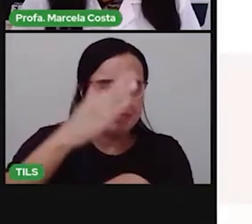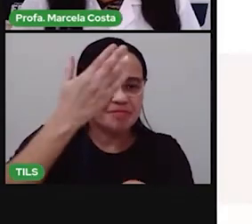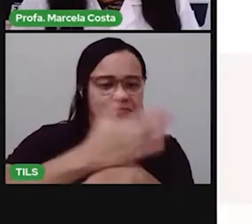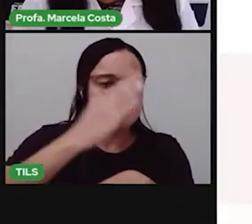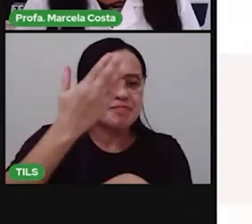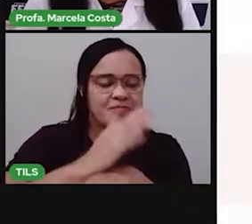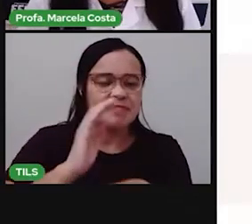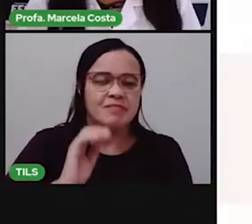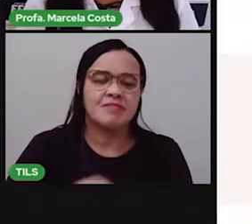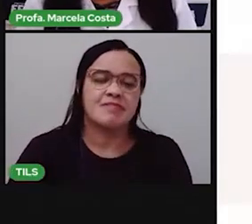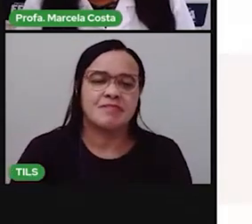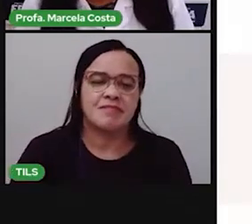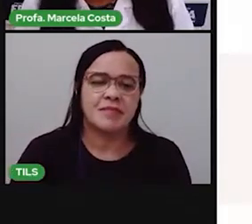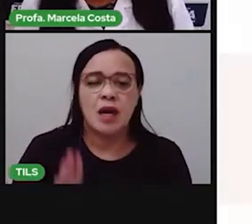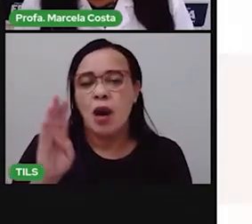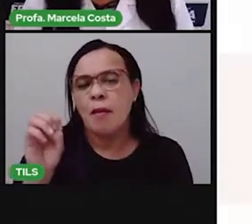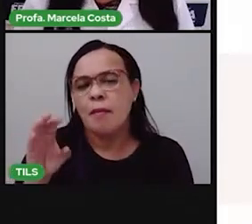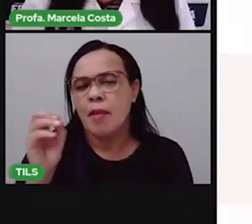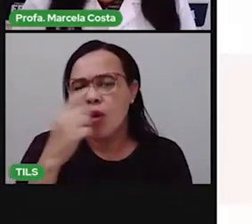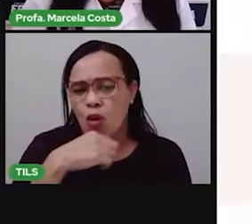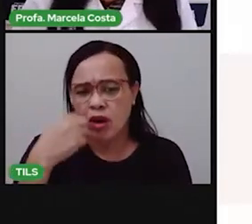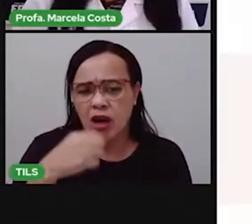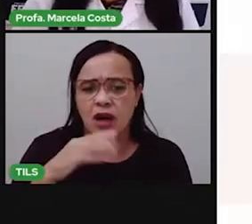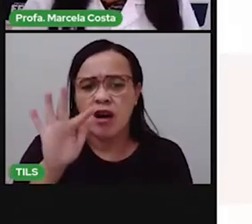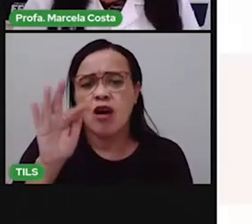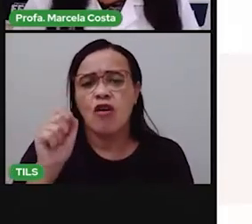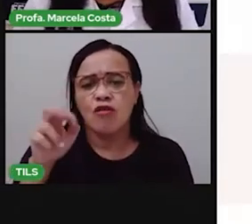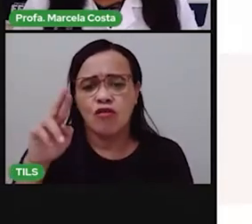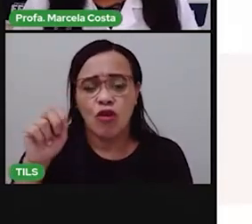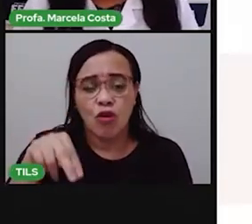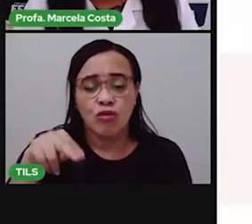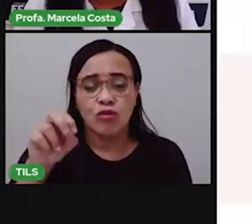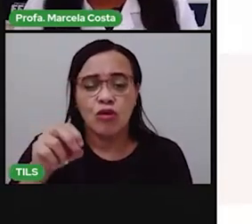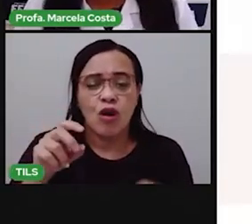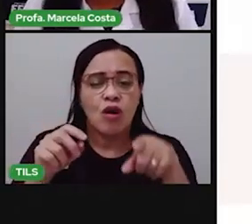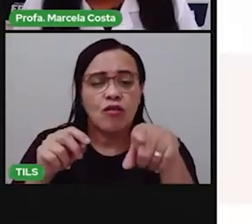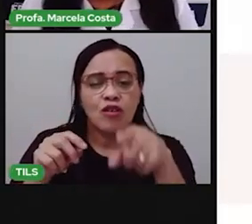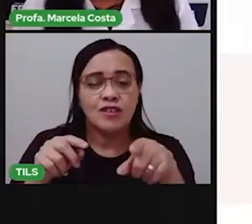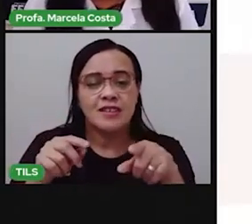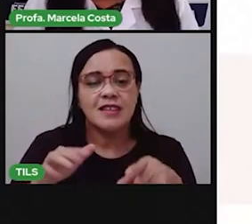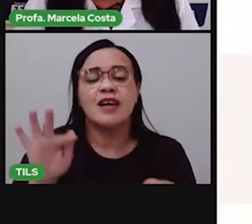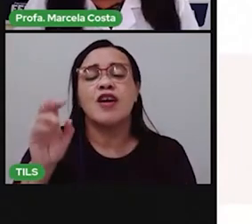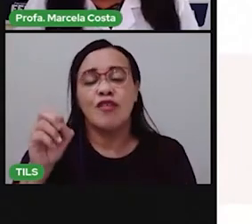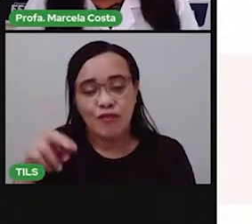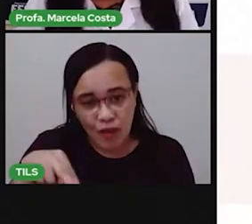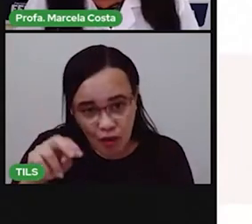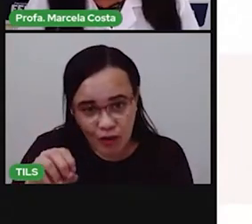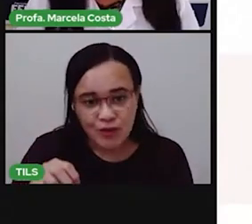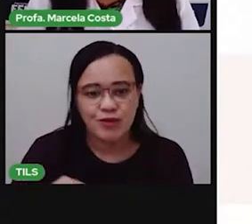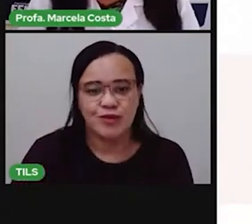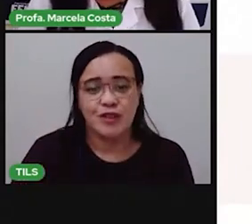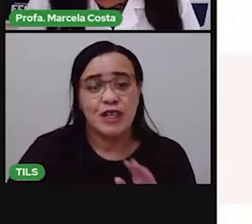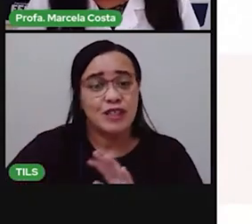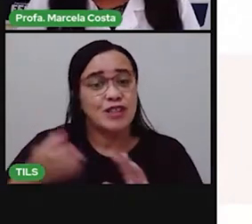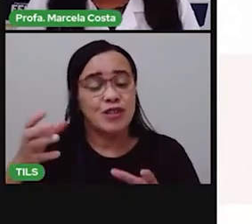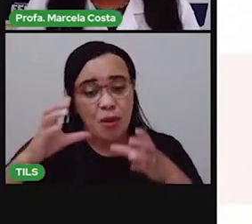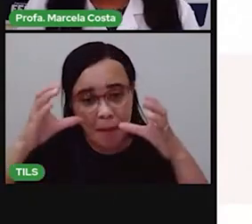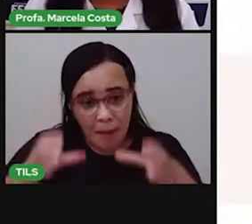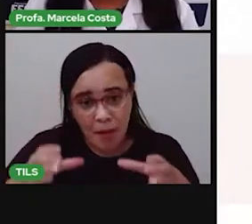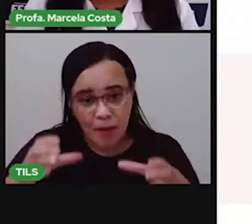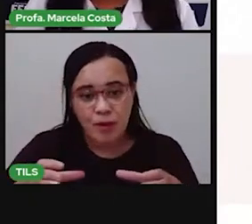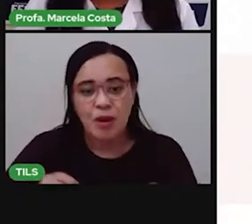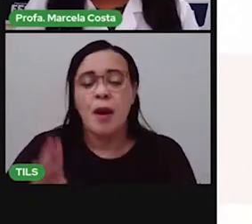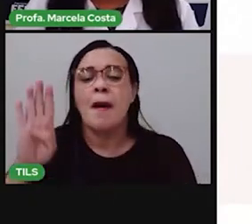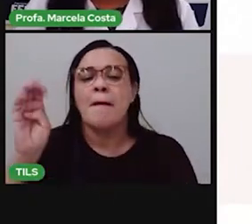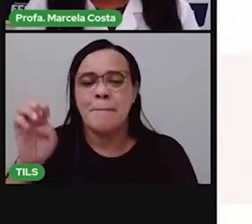Quando eu disser assim, boca de forno, aí você de casa responde, forno, tira um bolo, eu falo, tira um